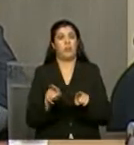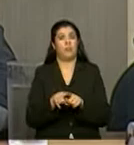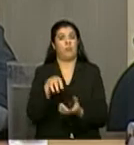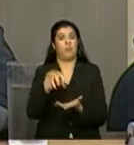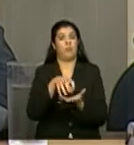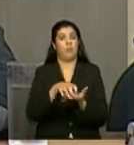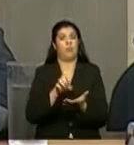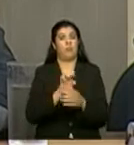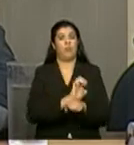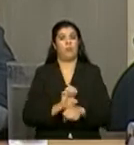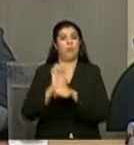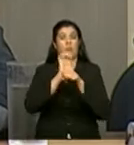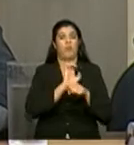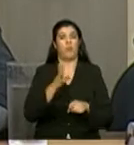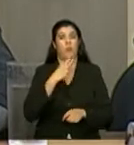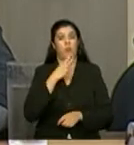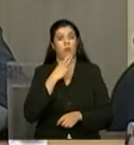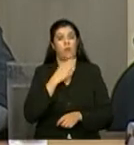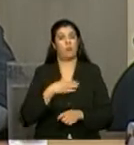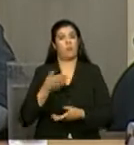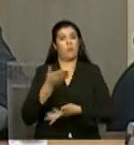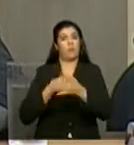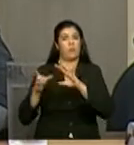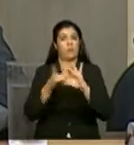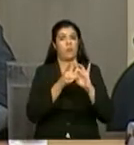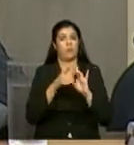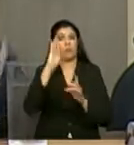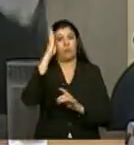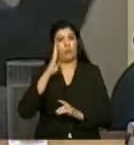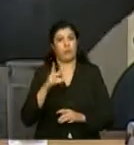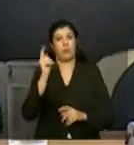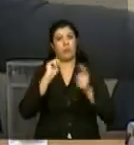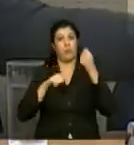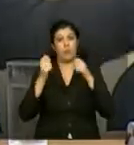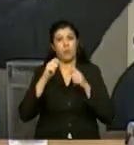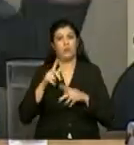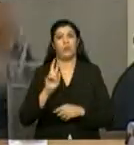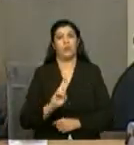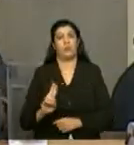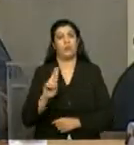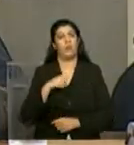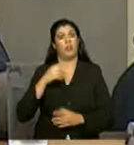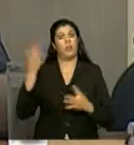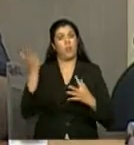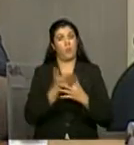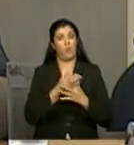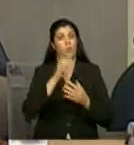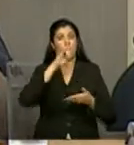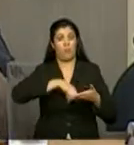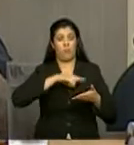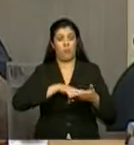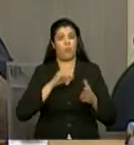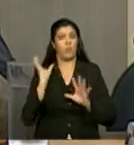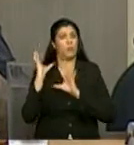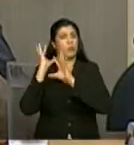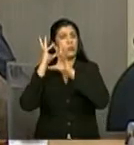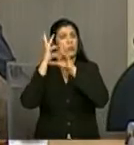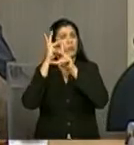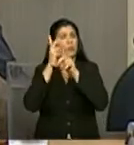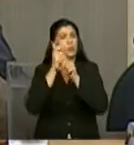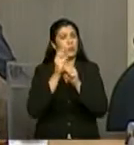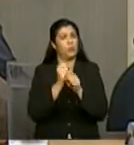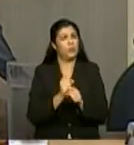estado tem conhecimento entre brasil argentina e uruguai se isso nós temos está dentro do processo então é um somatório de